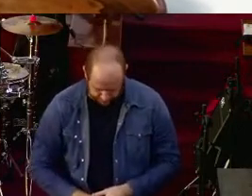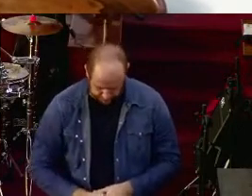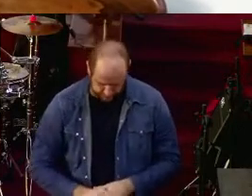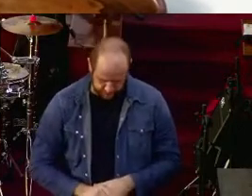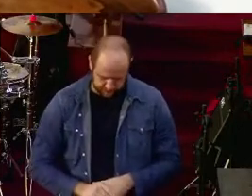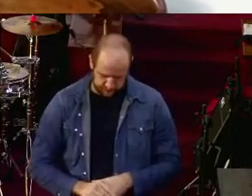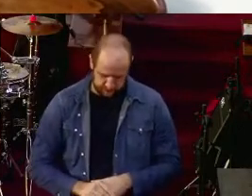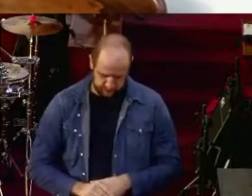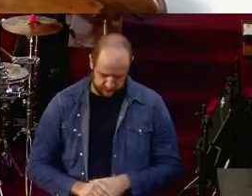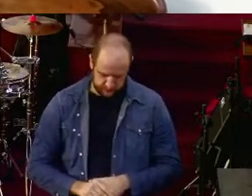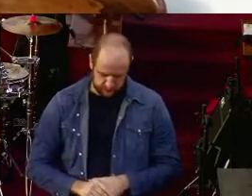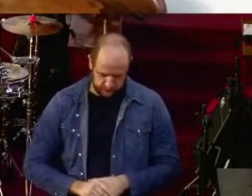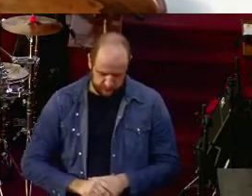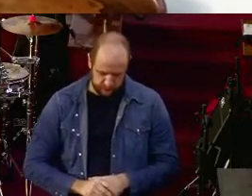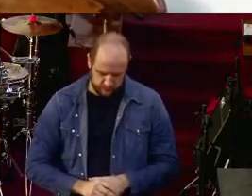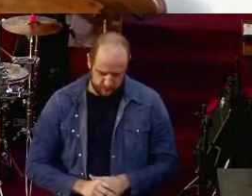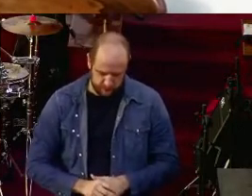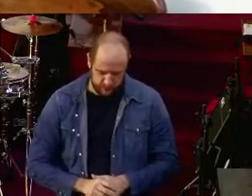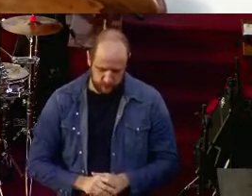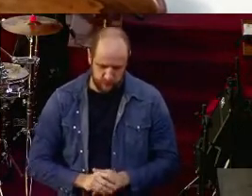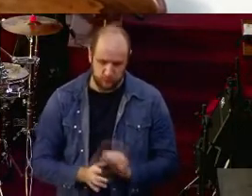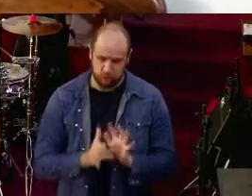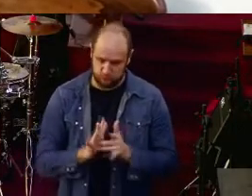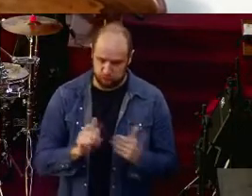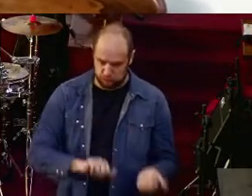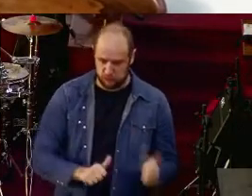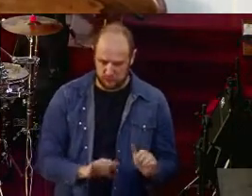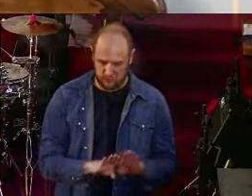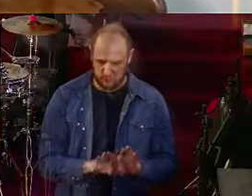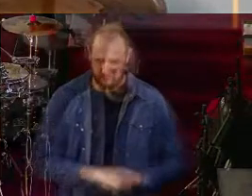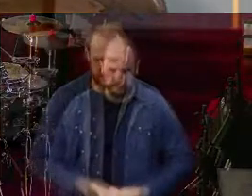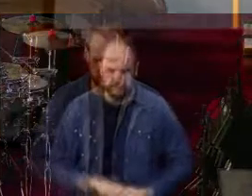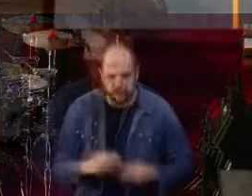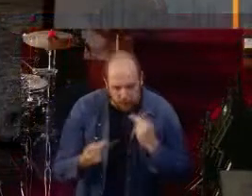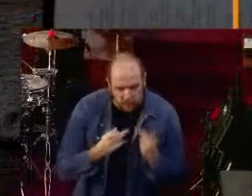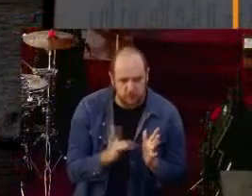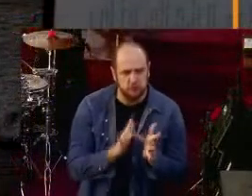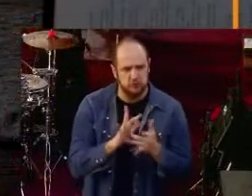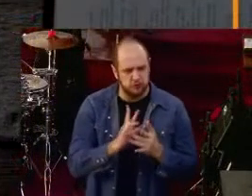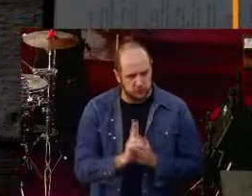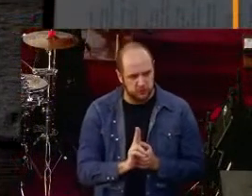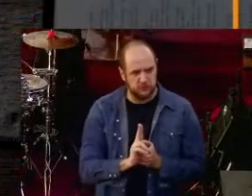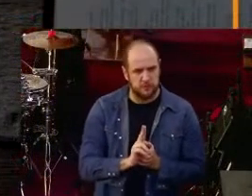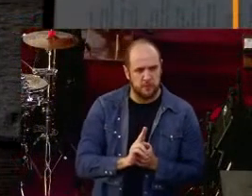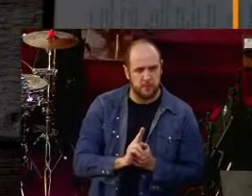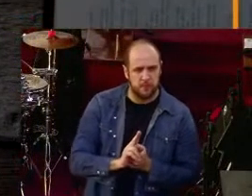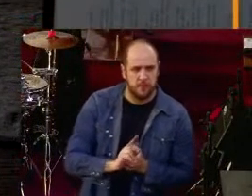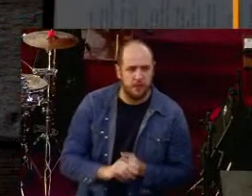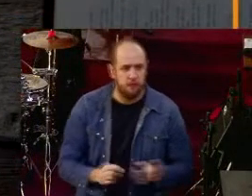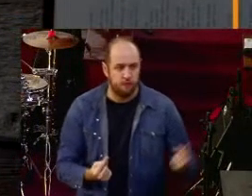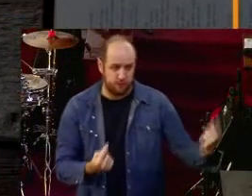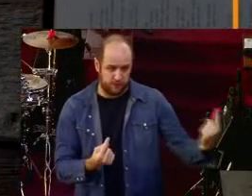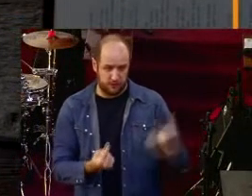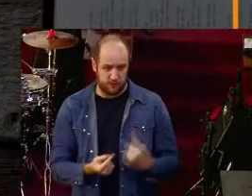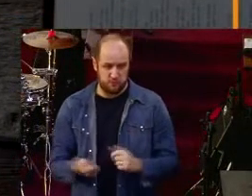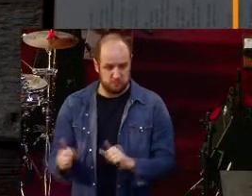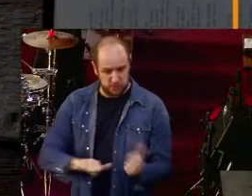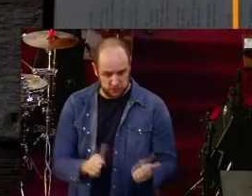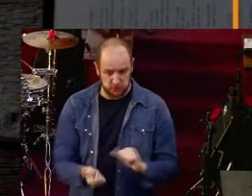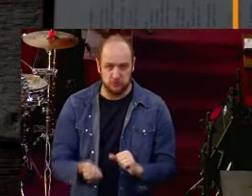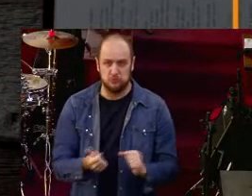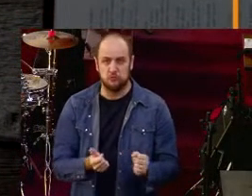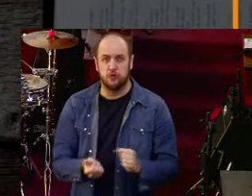Marcos 1, 9, veja, é o batismo de Jesus. Naqueles dias veio Jesus de Nazaré da Galiléia, e por João foi batizado no